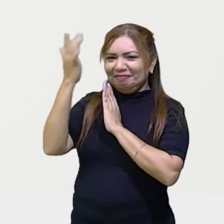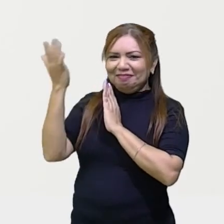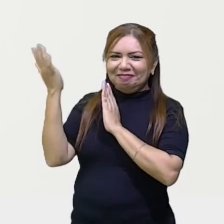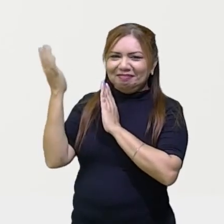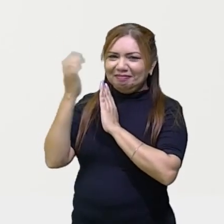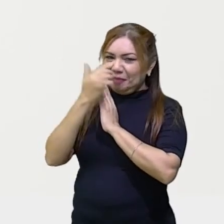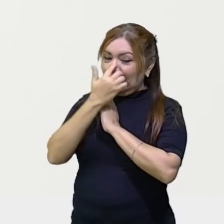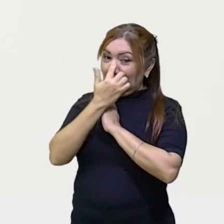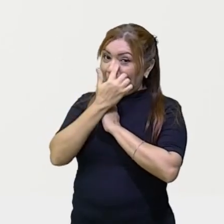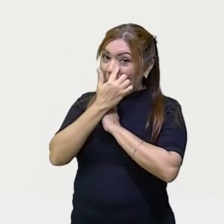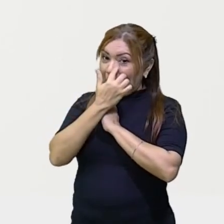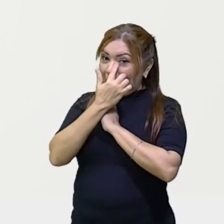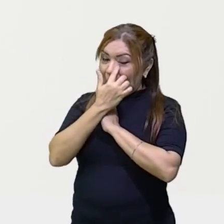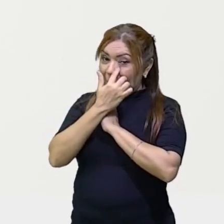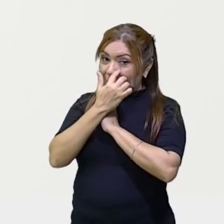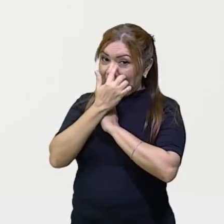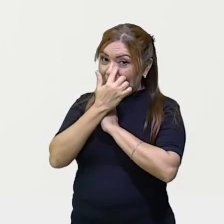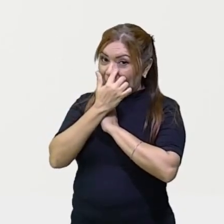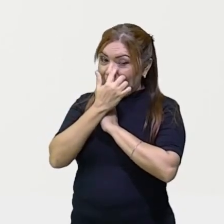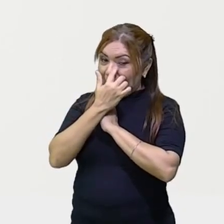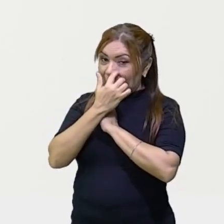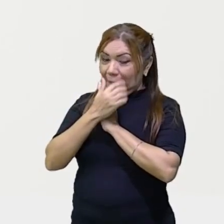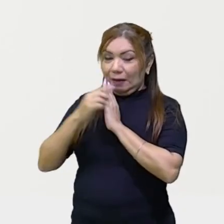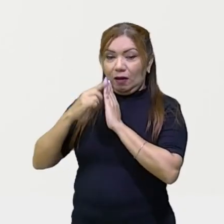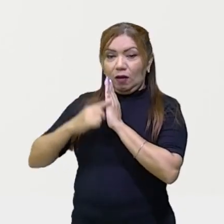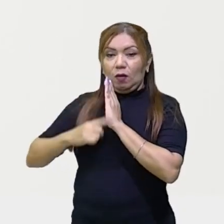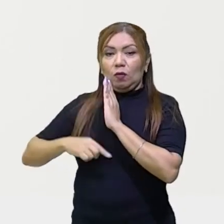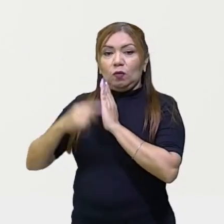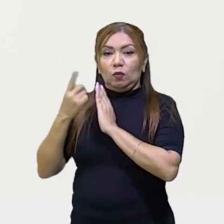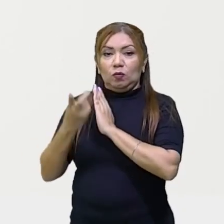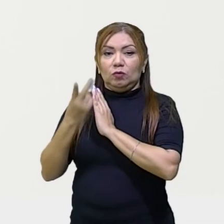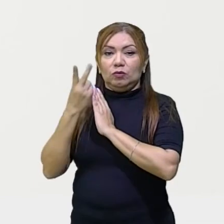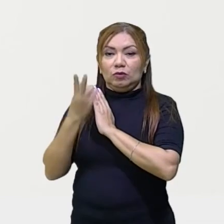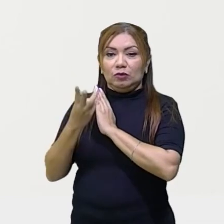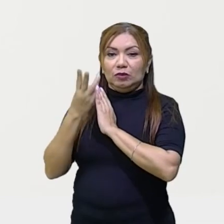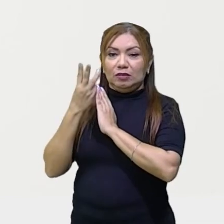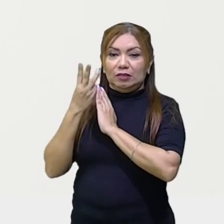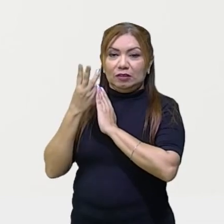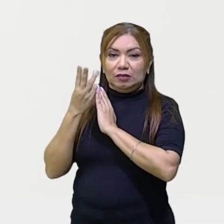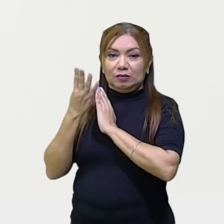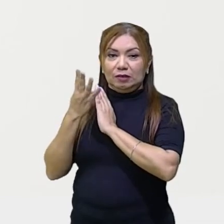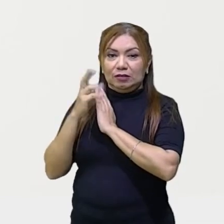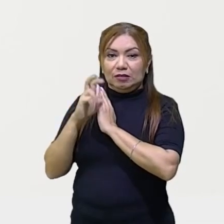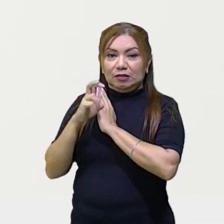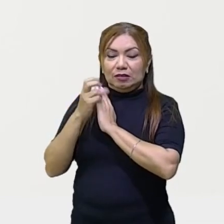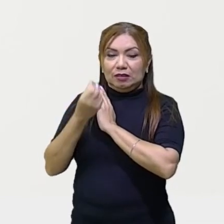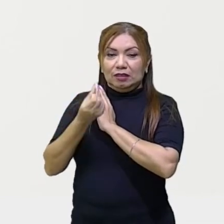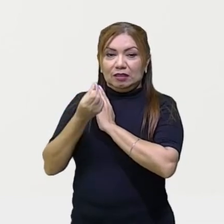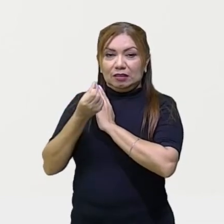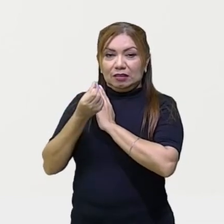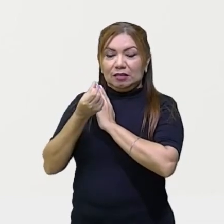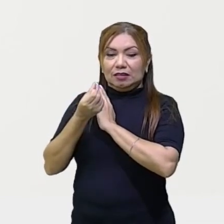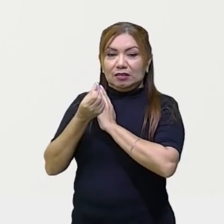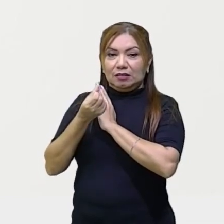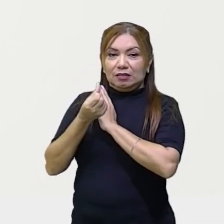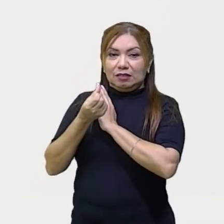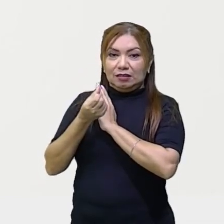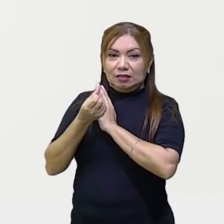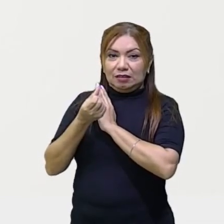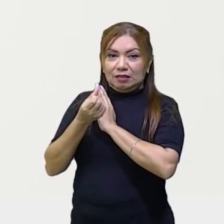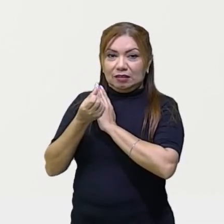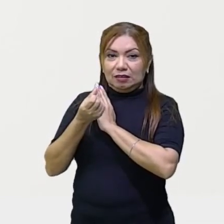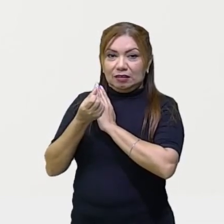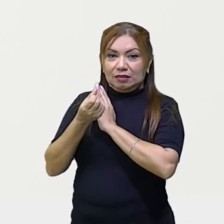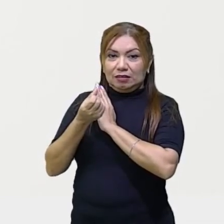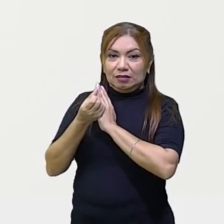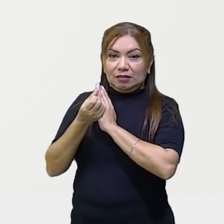um dois três quatro cinco seis eu posso fazer aquele